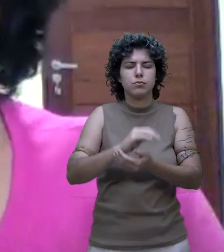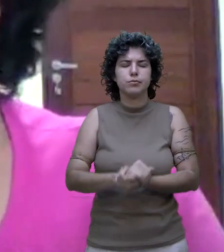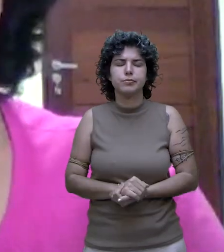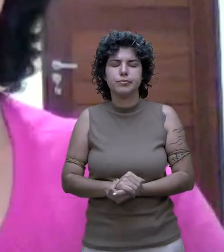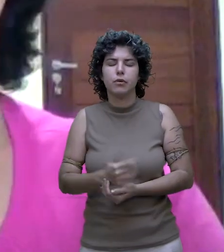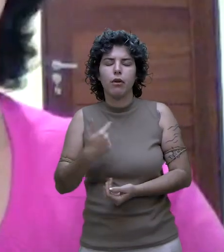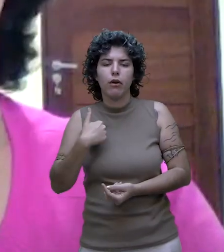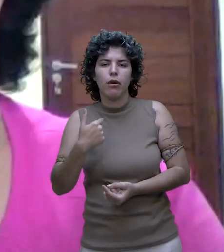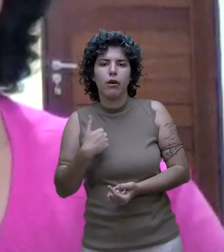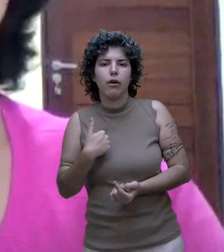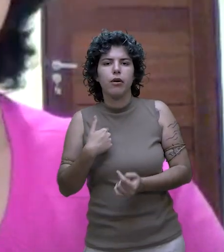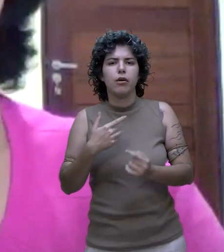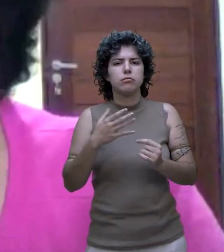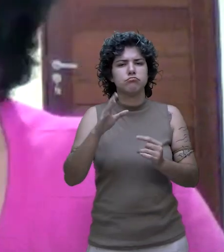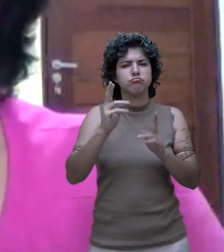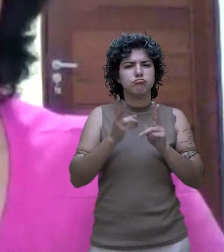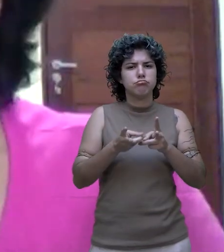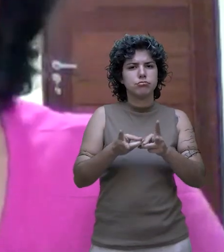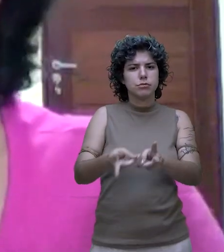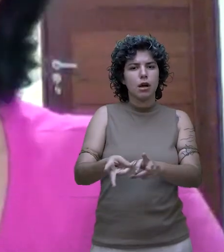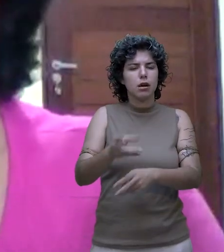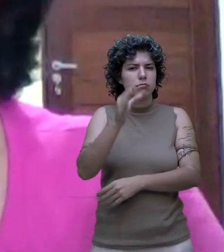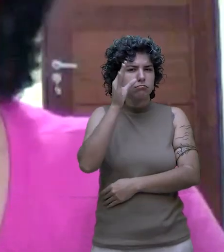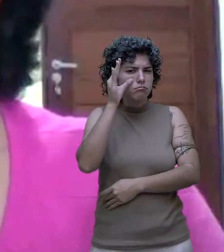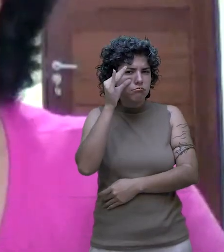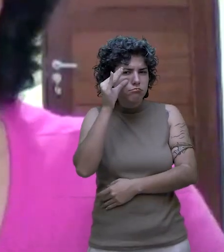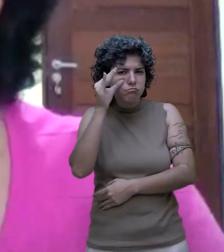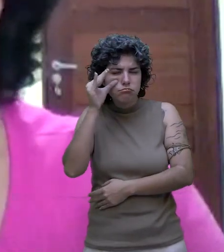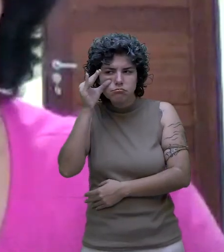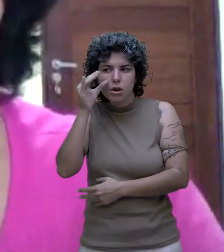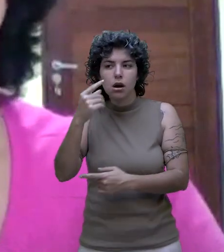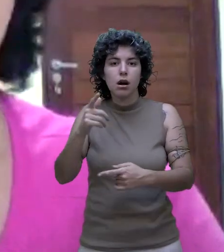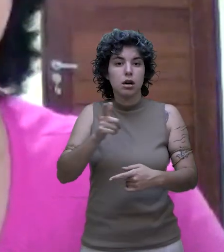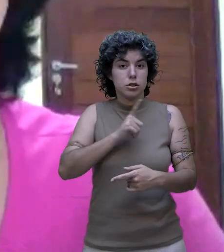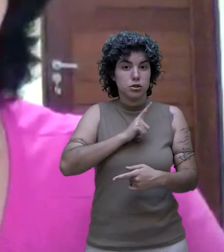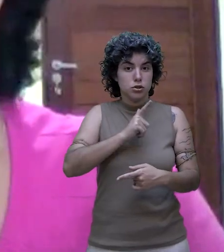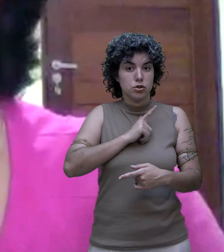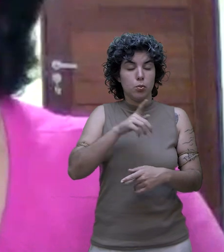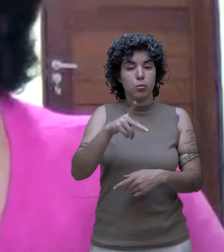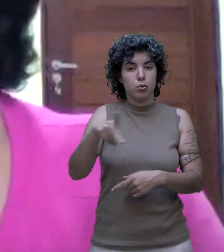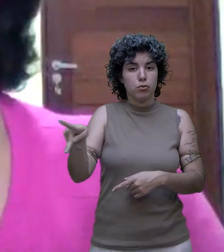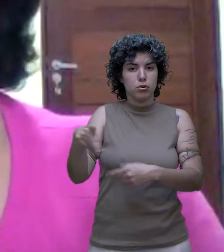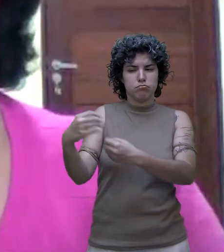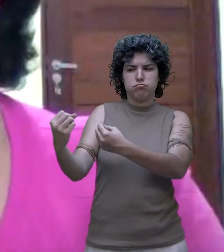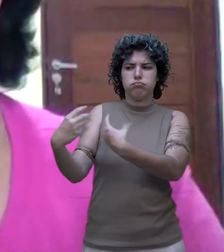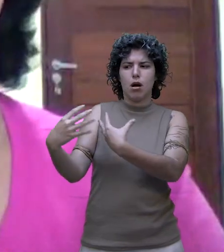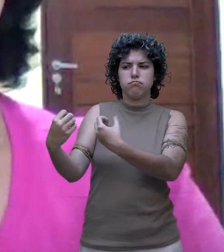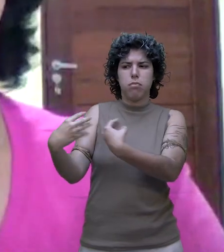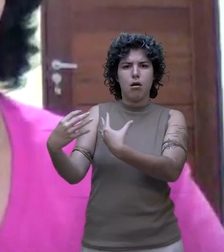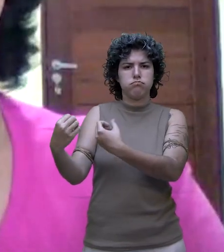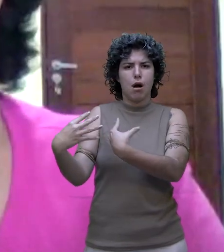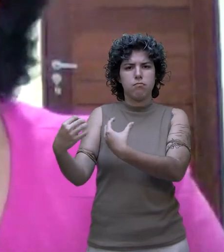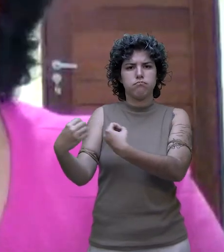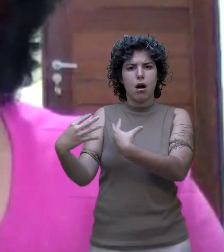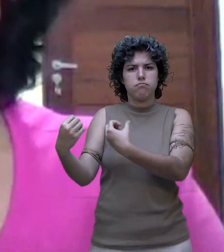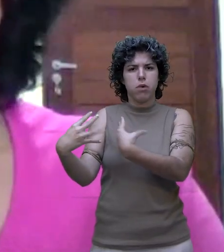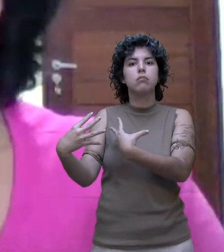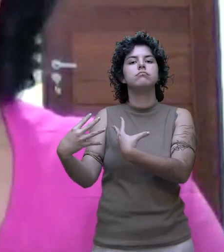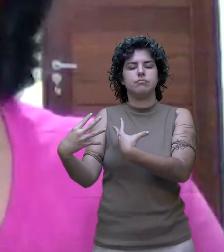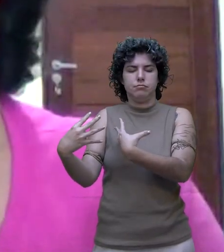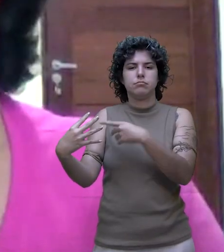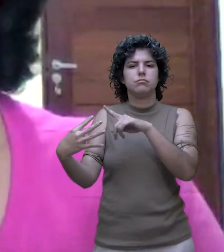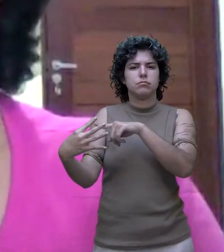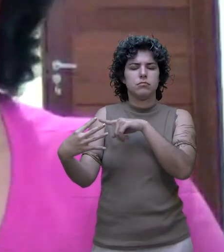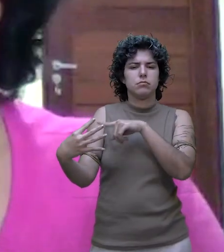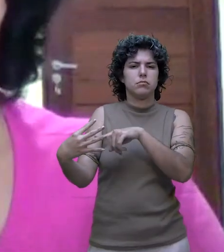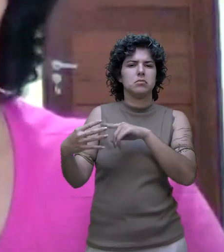tive um professor que eu sempre falo dele porque ele foi muito importante na minha vida, porque foi ele que me